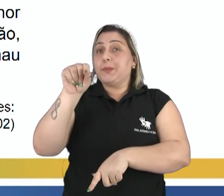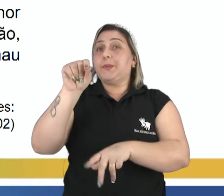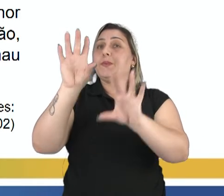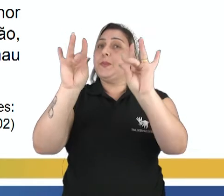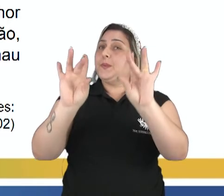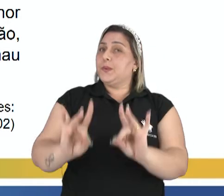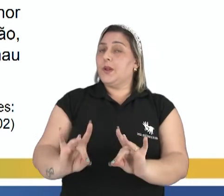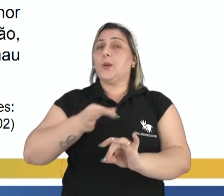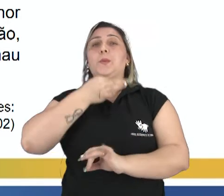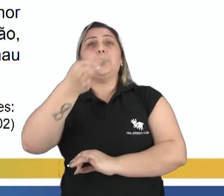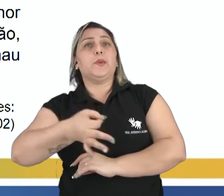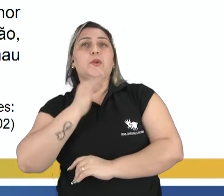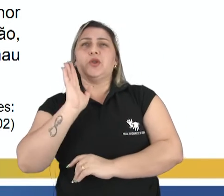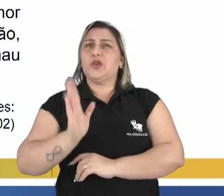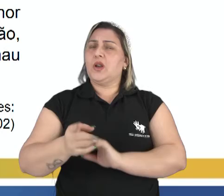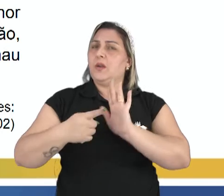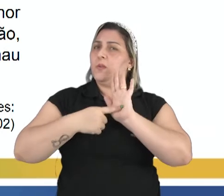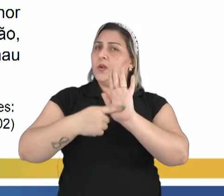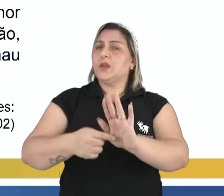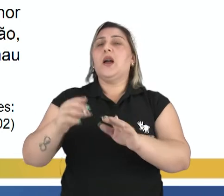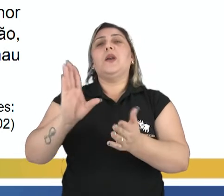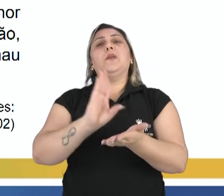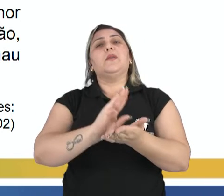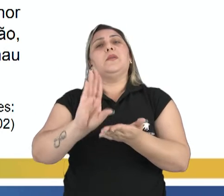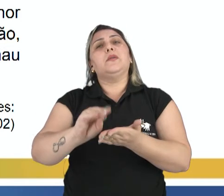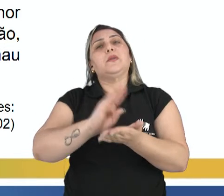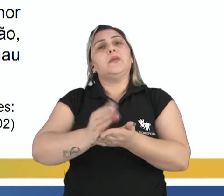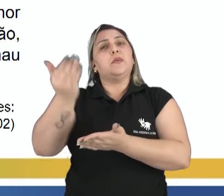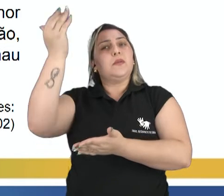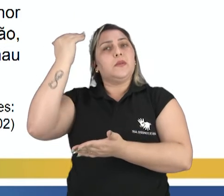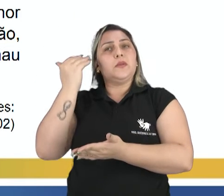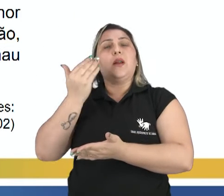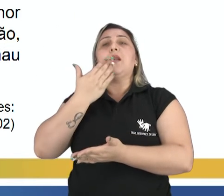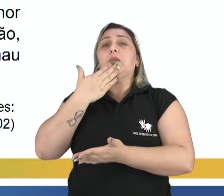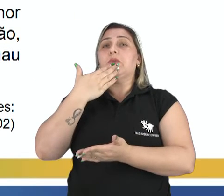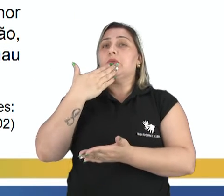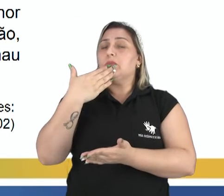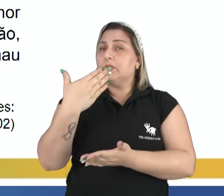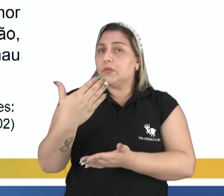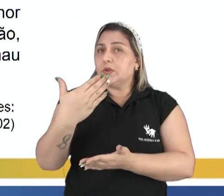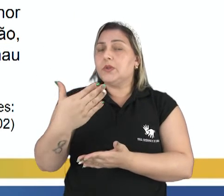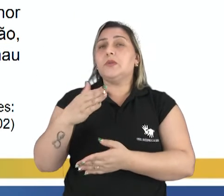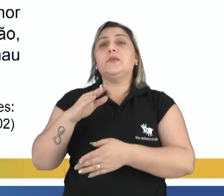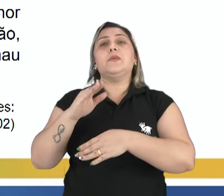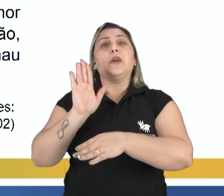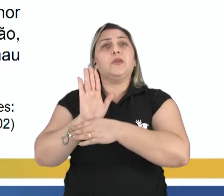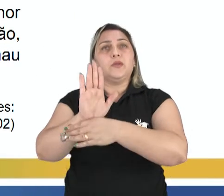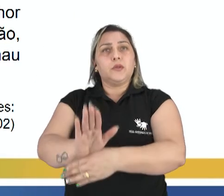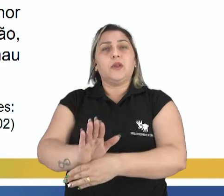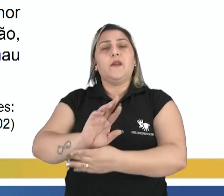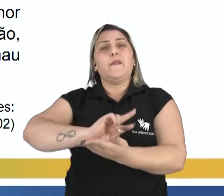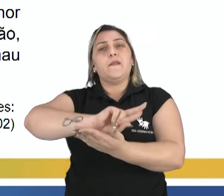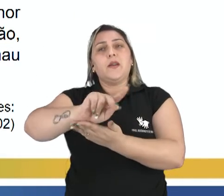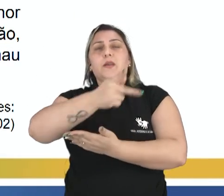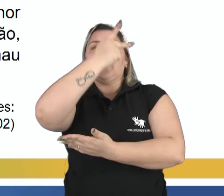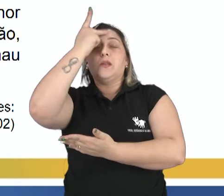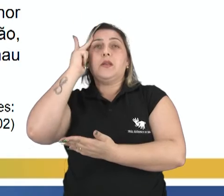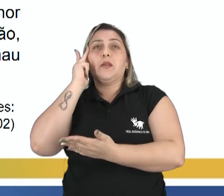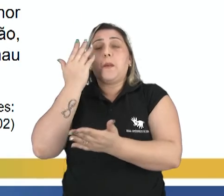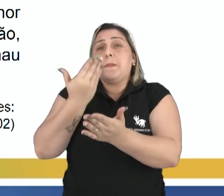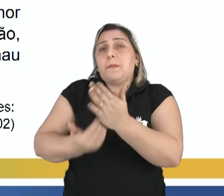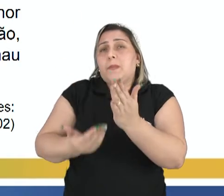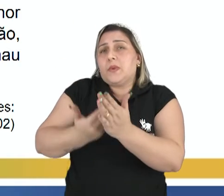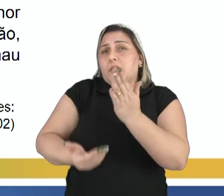já manifestada em artigos anteriores, as campanhas são necessárias porque muitas pessoas desperdiçam